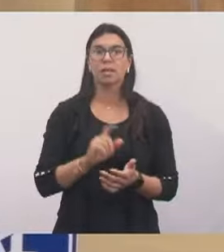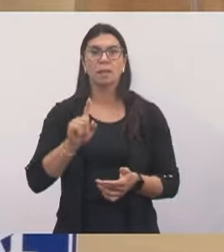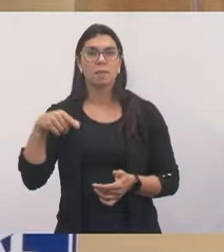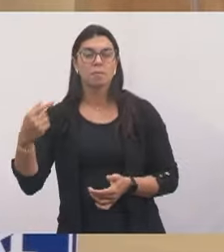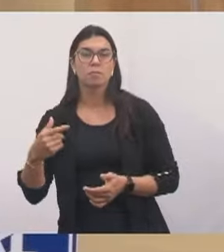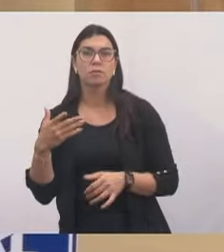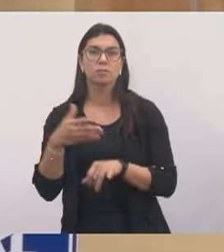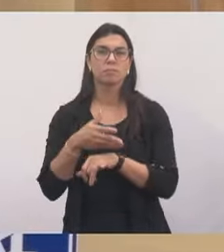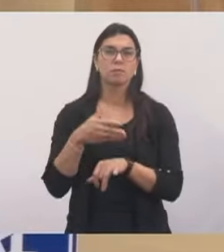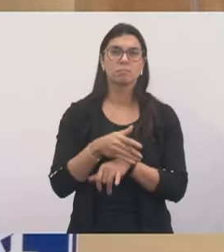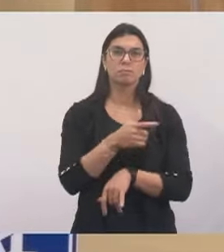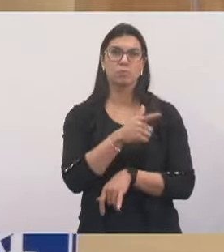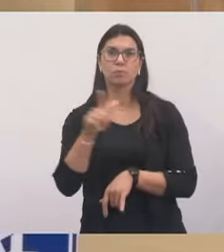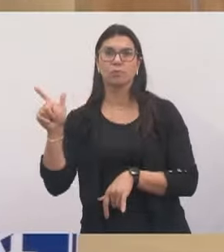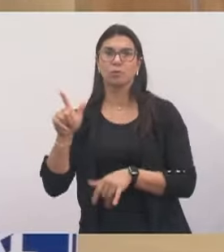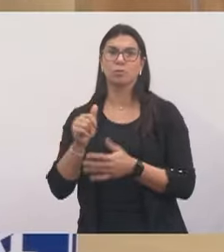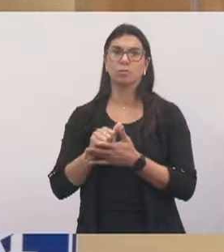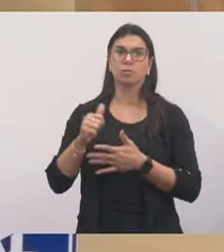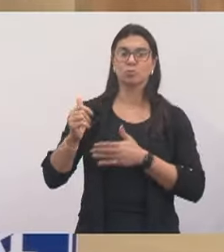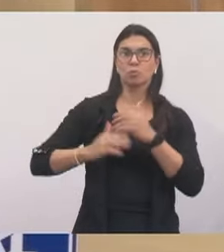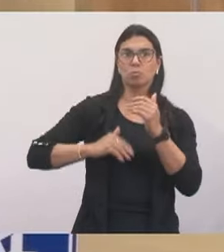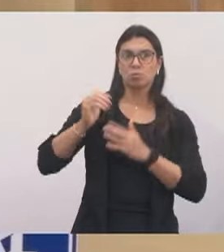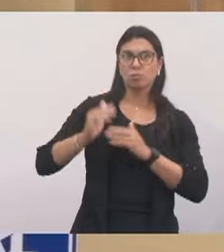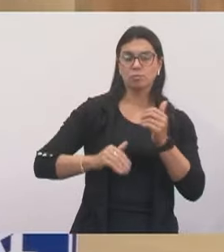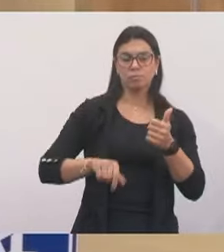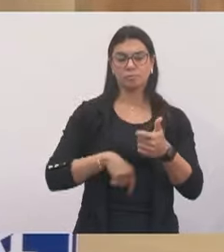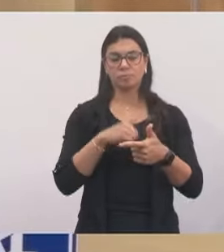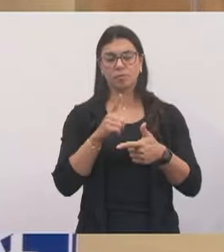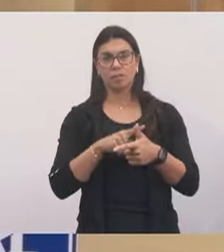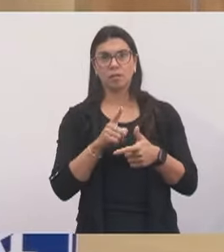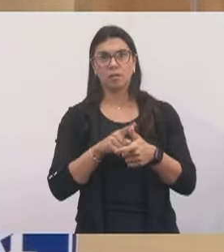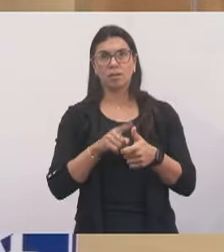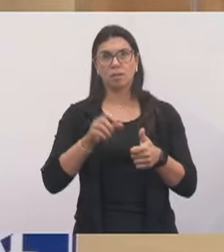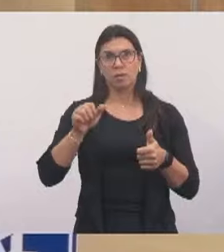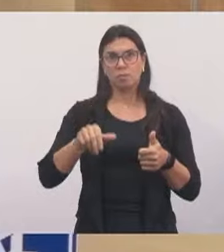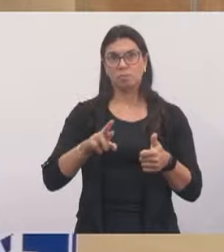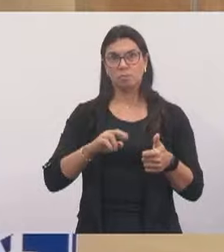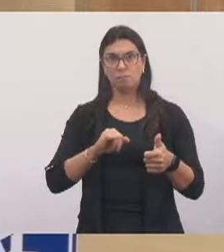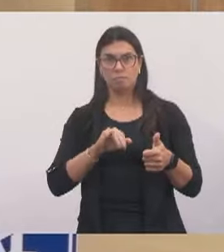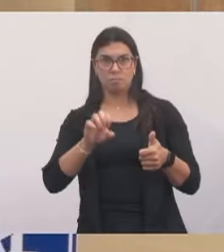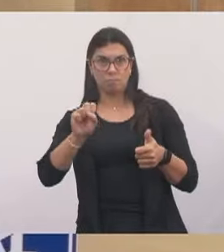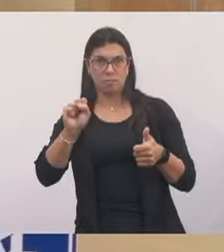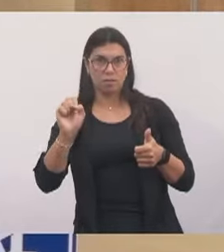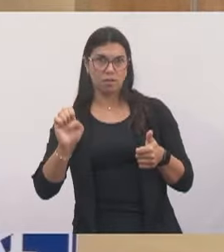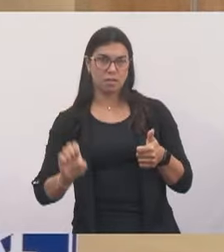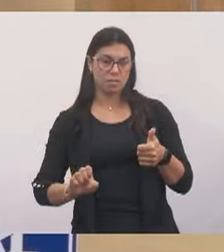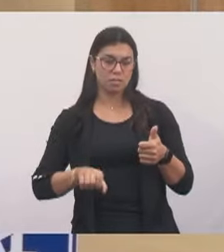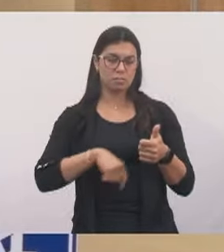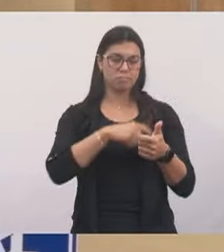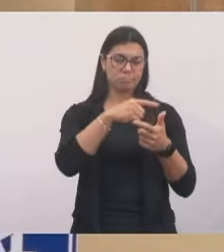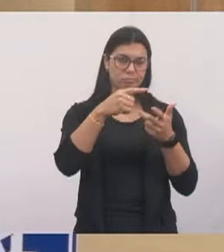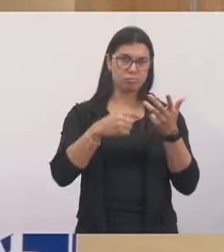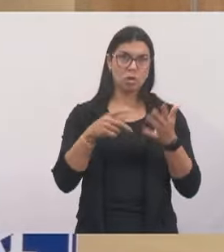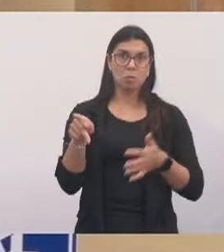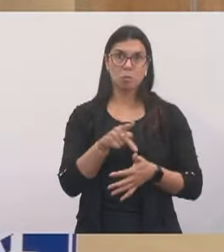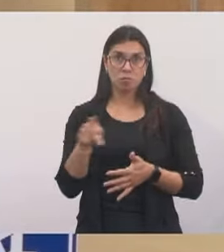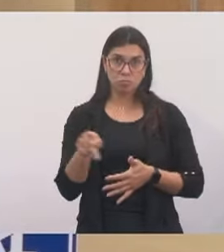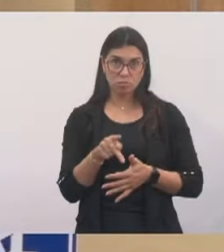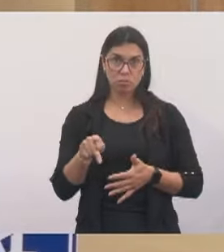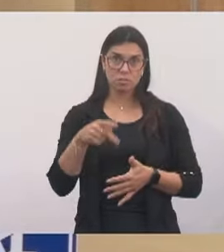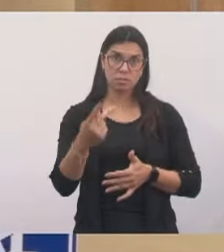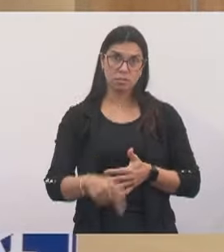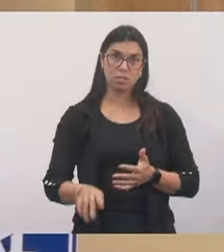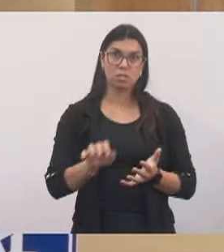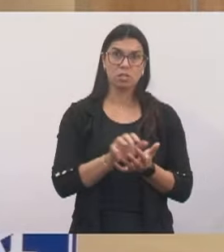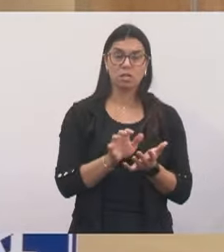outros profissionais, cito aqui a Marisa Squacione, né, tantas professoras da nossa rede que também